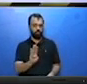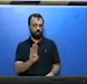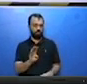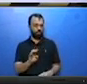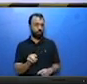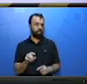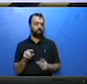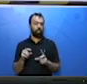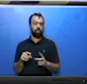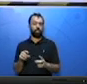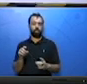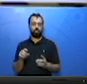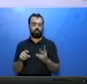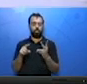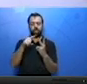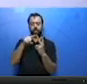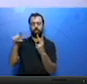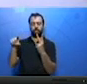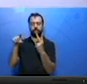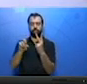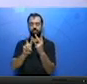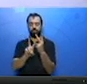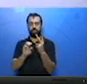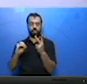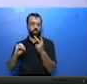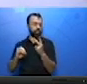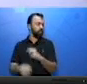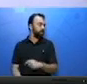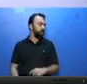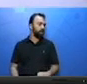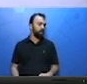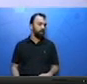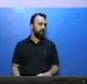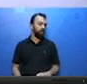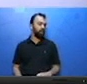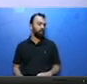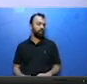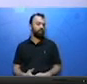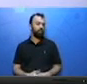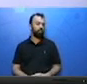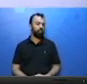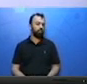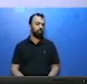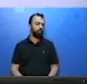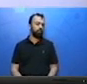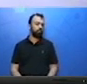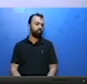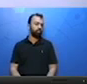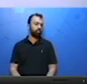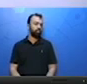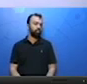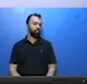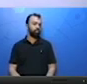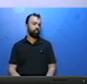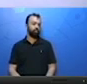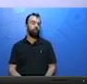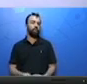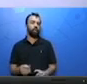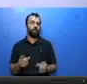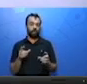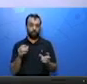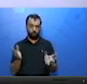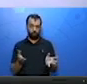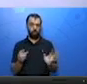natural ou racional que ele vezes ele mesmo vai dar 20. Então aqui eu